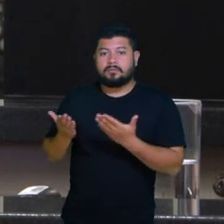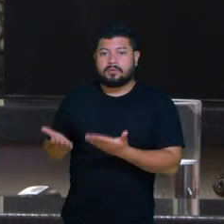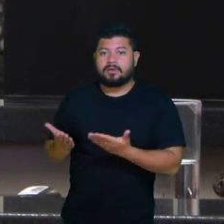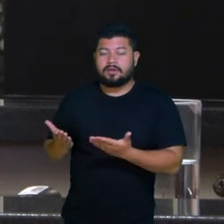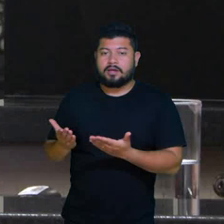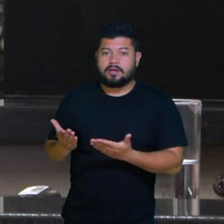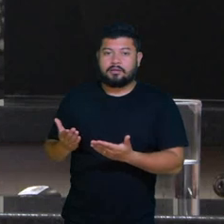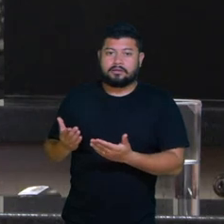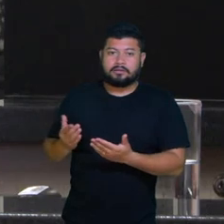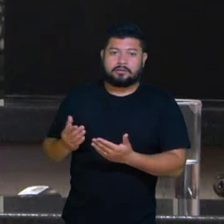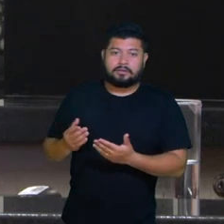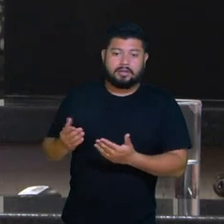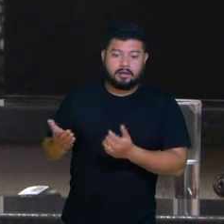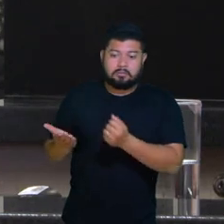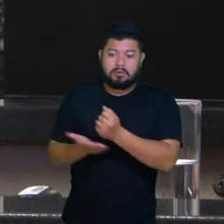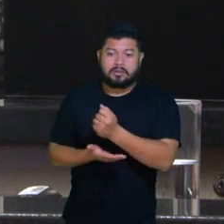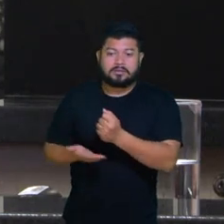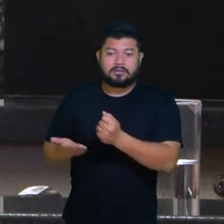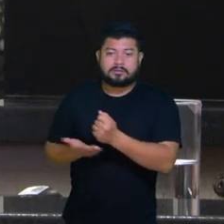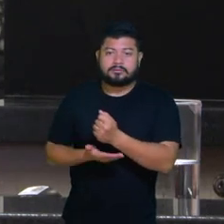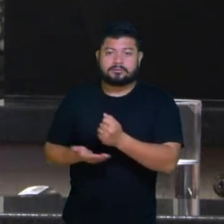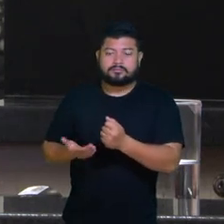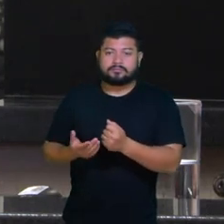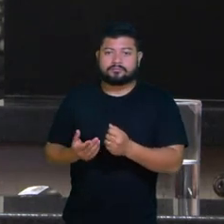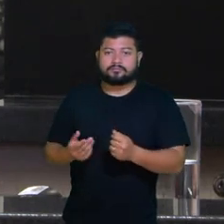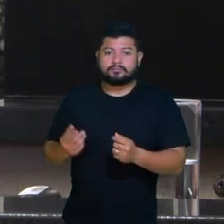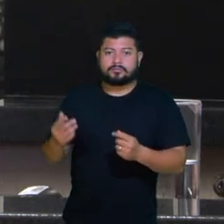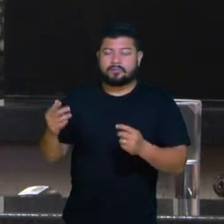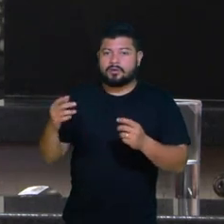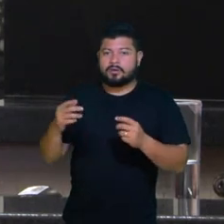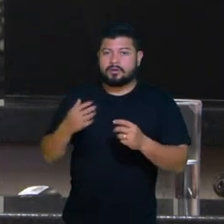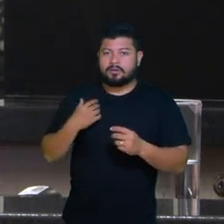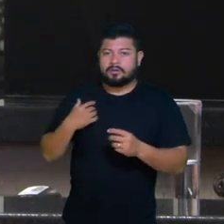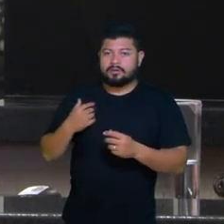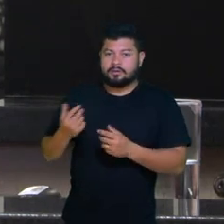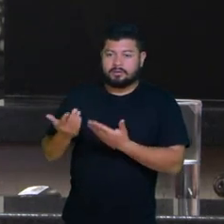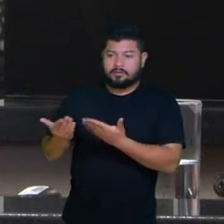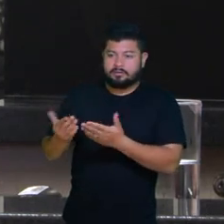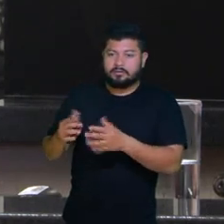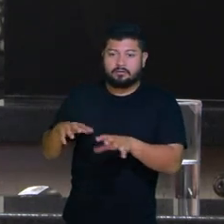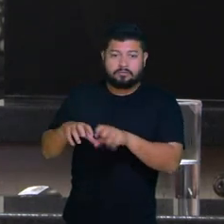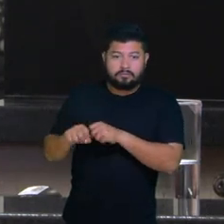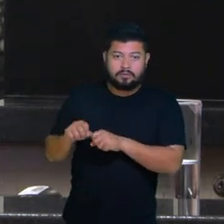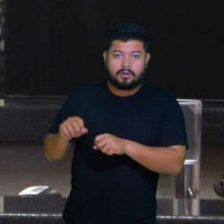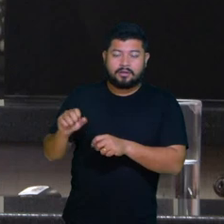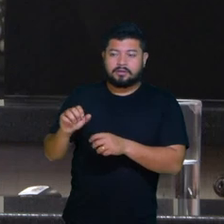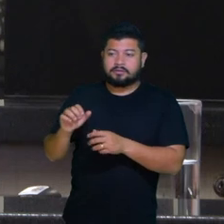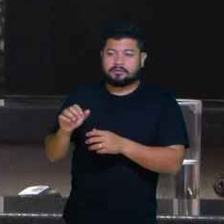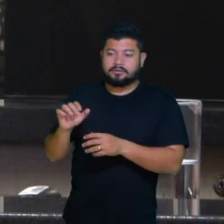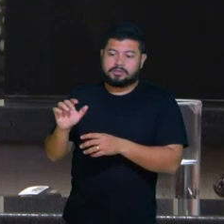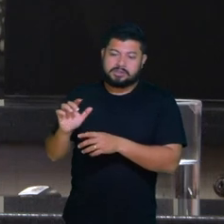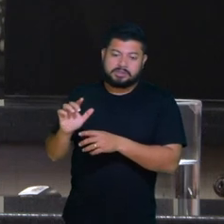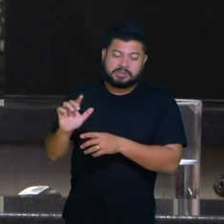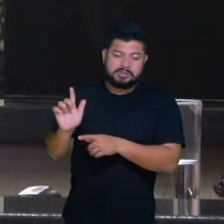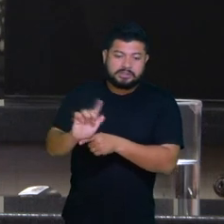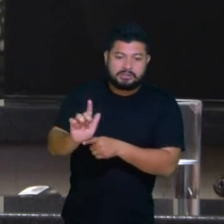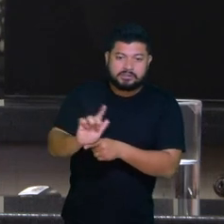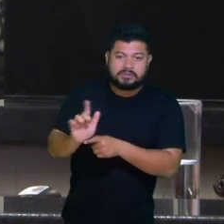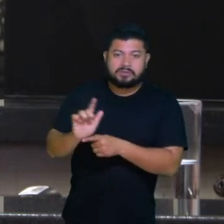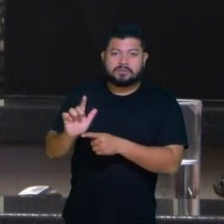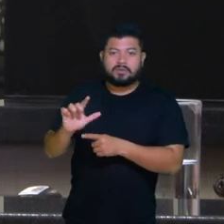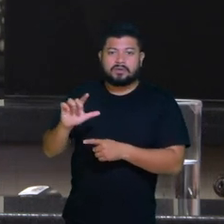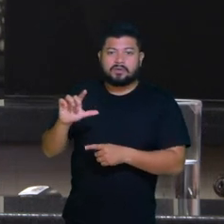e não a fragmentação que tinha formava o gestor né o supervisor O inspetor o orientador né mas